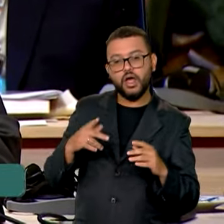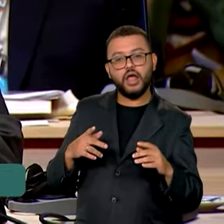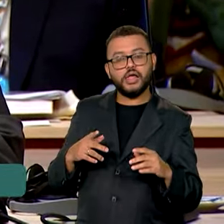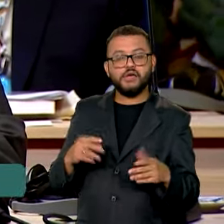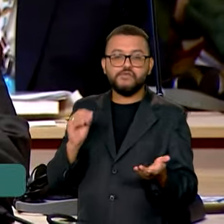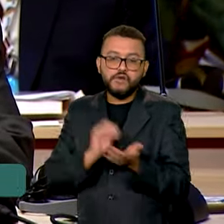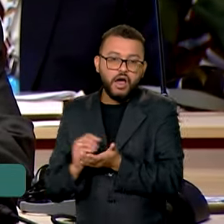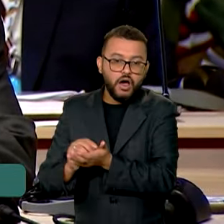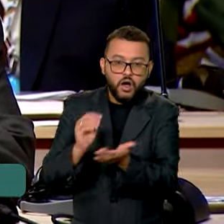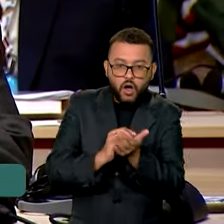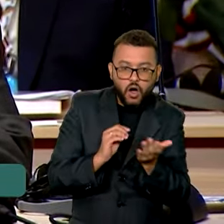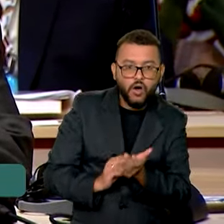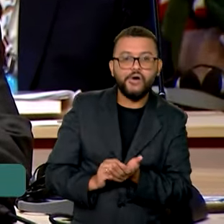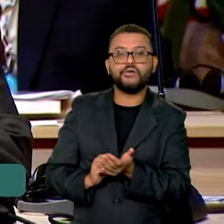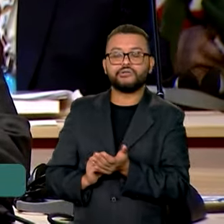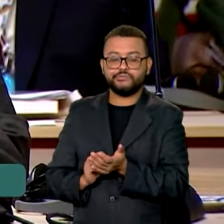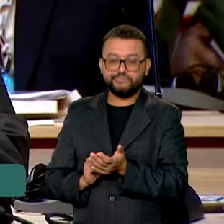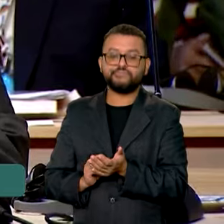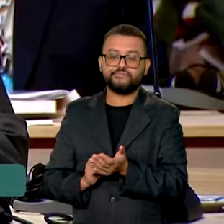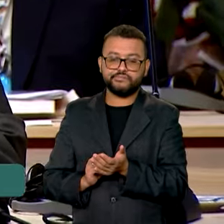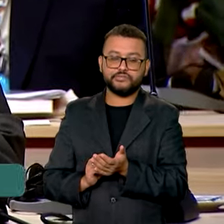alimentar